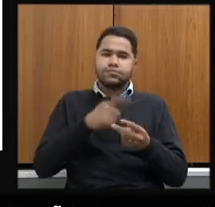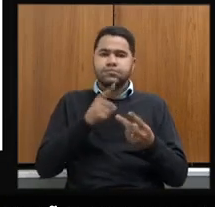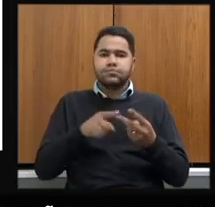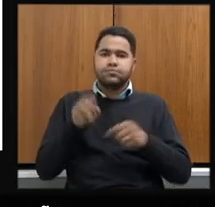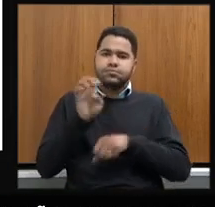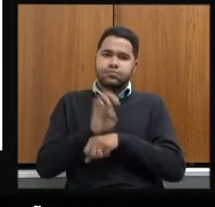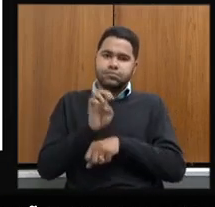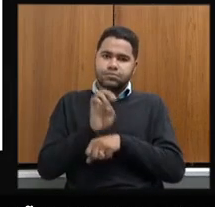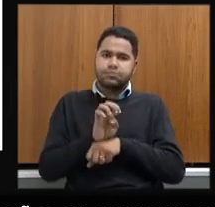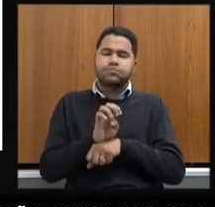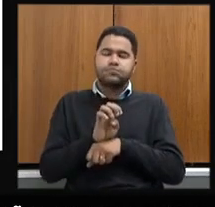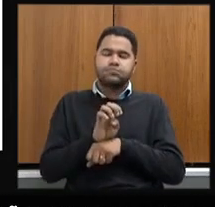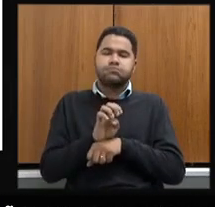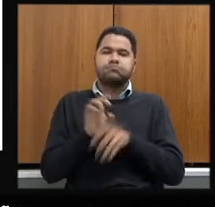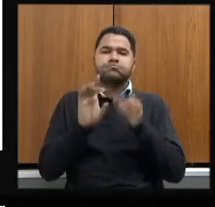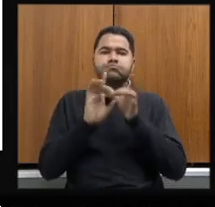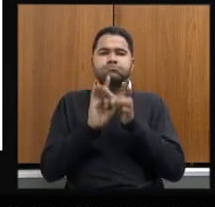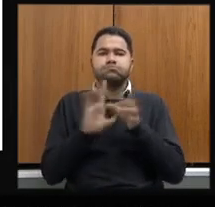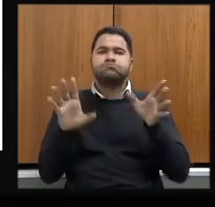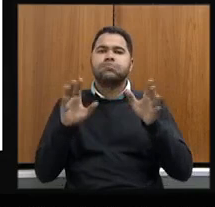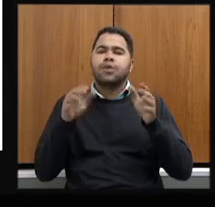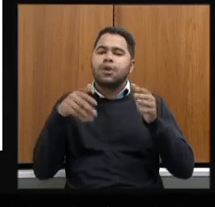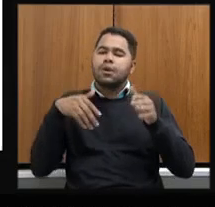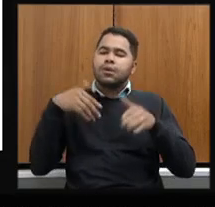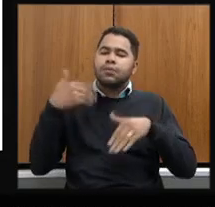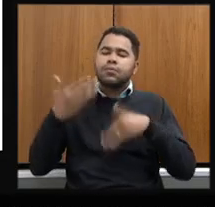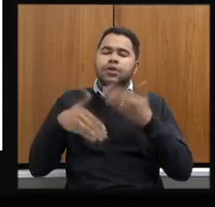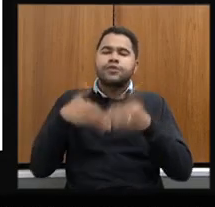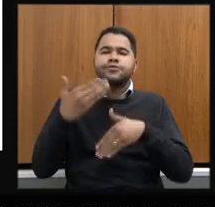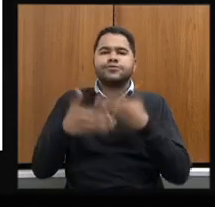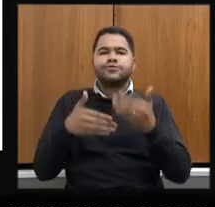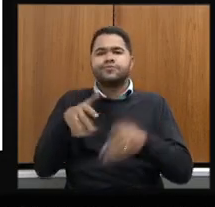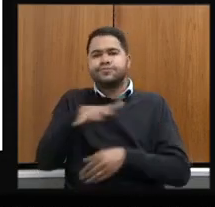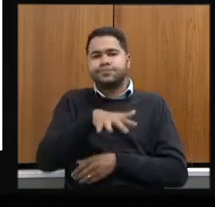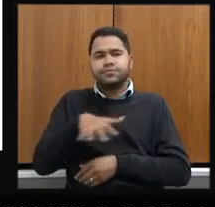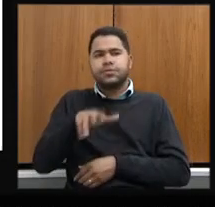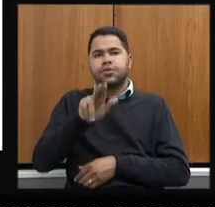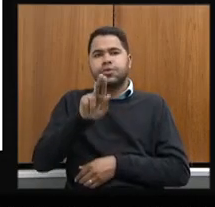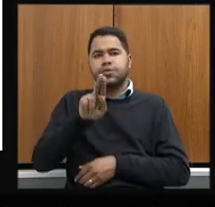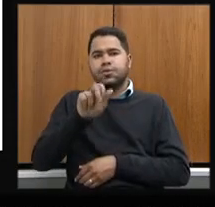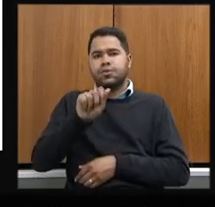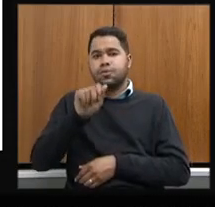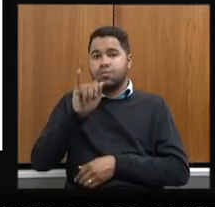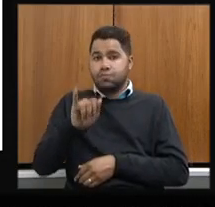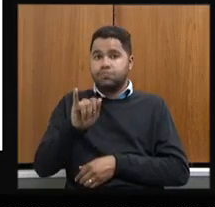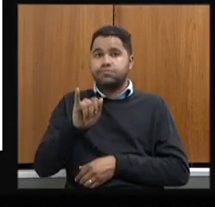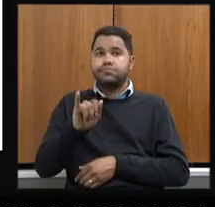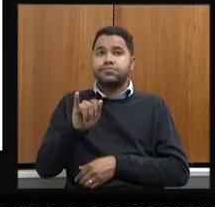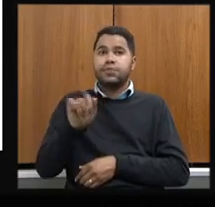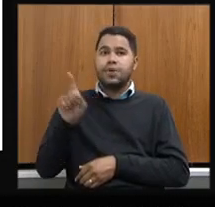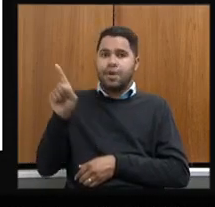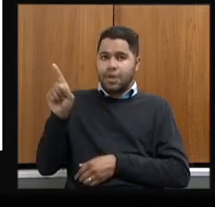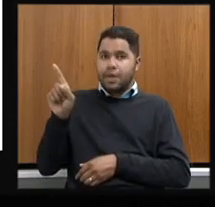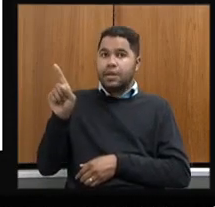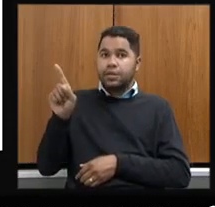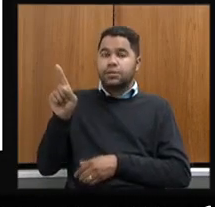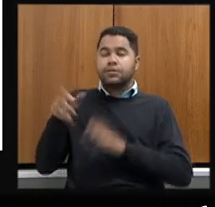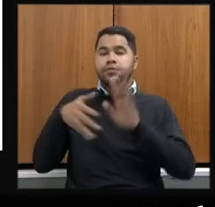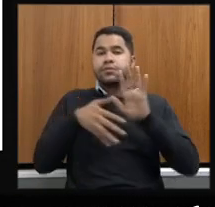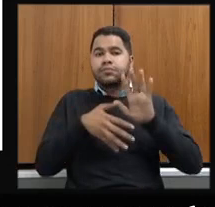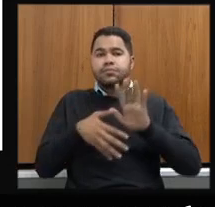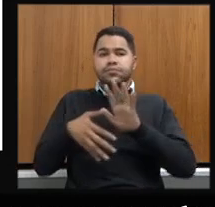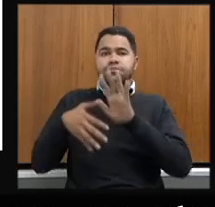serviços estaduais para permitir uma expansão da rede de Uai então neste mapa os